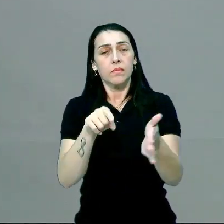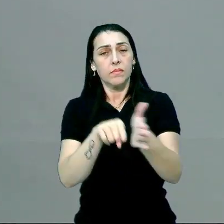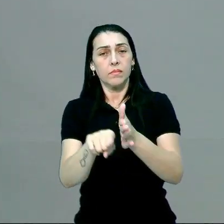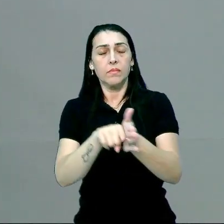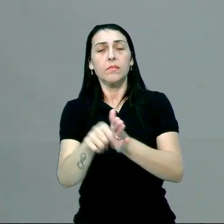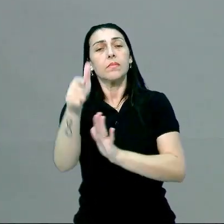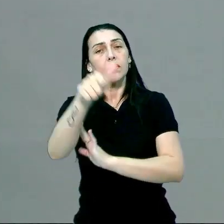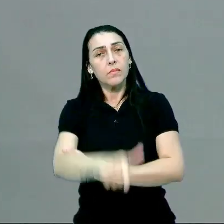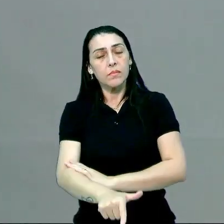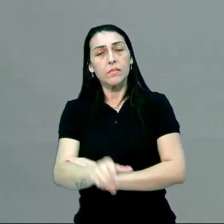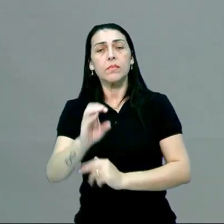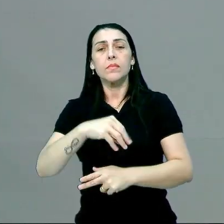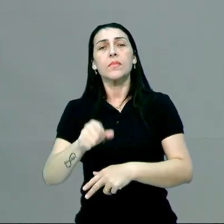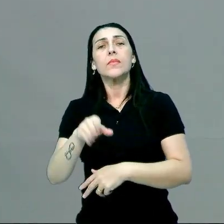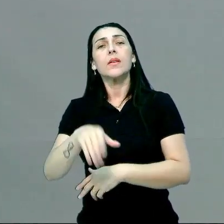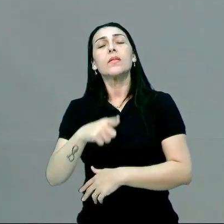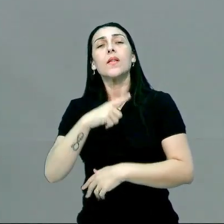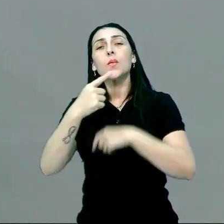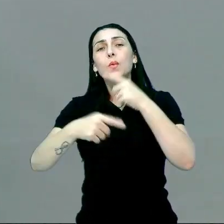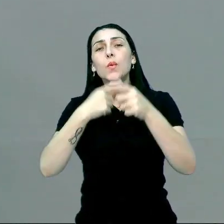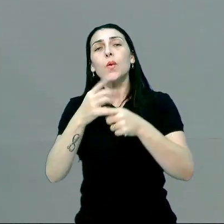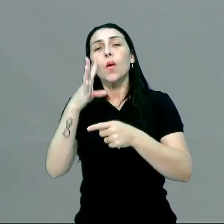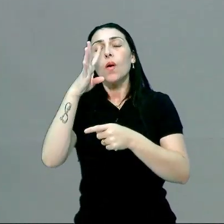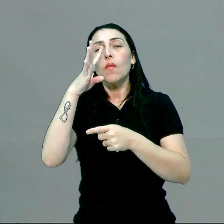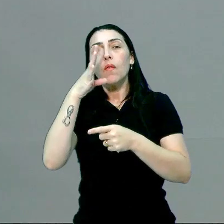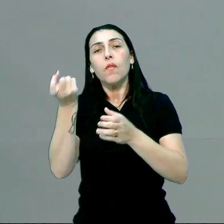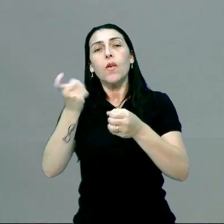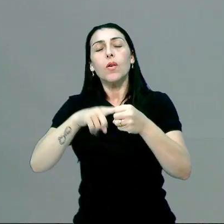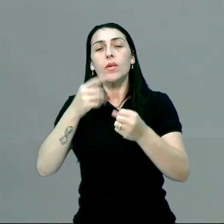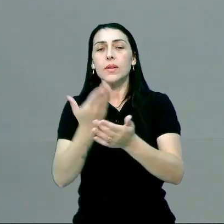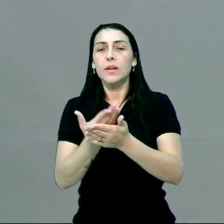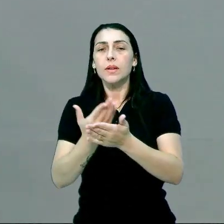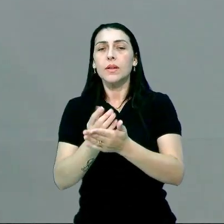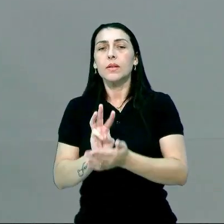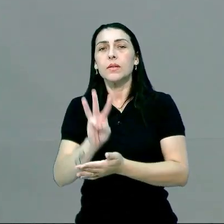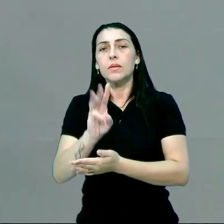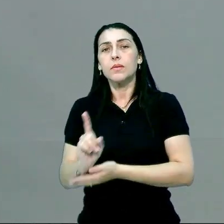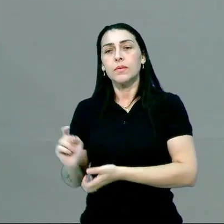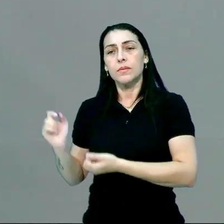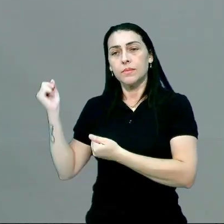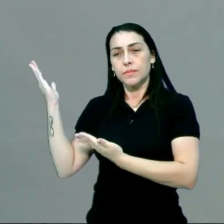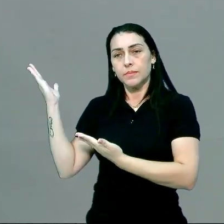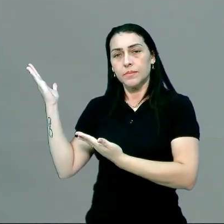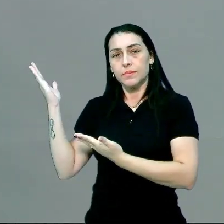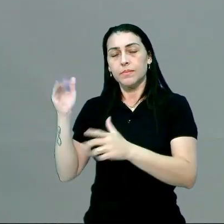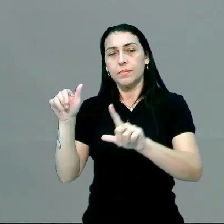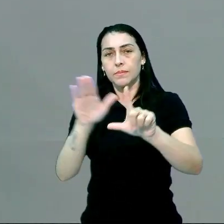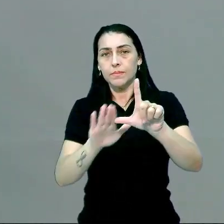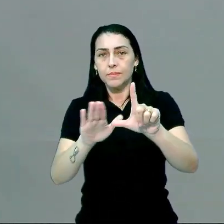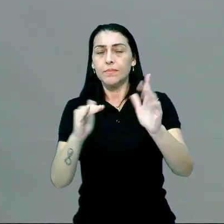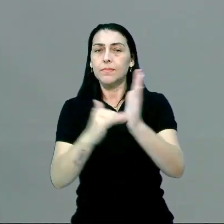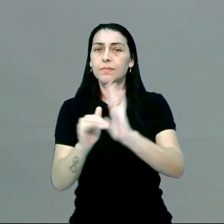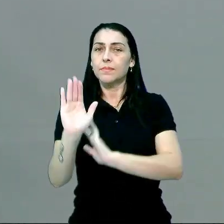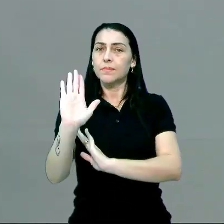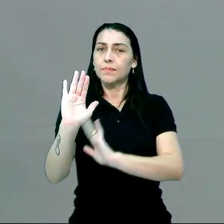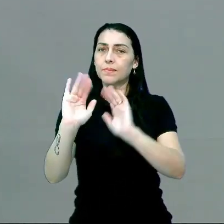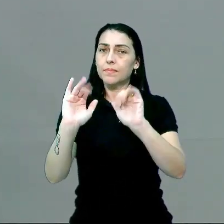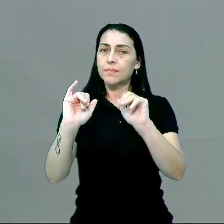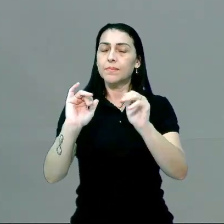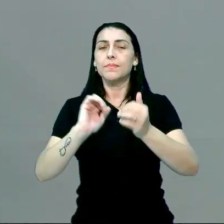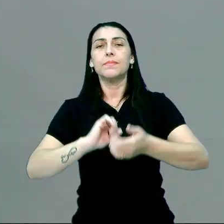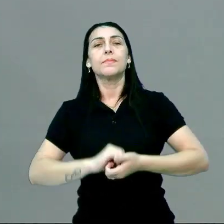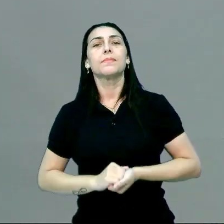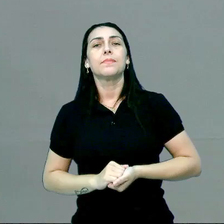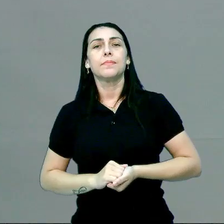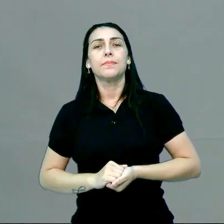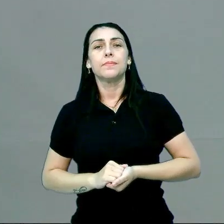questões novamente. Quem tiver alguma dúvida, reprise a nossa aula e acessem a nossa plataforma. Até a próxima aula!